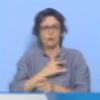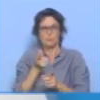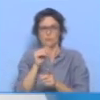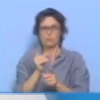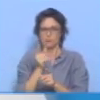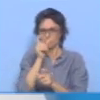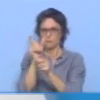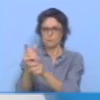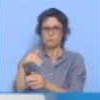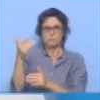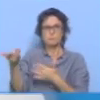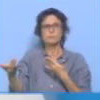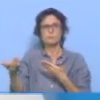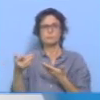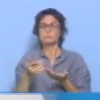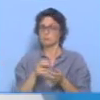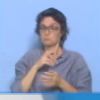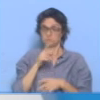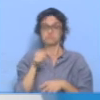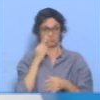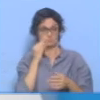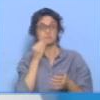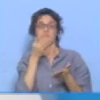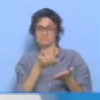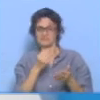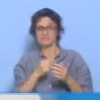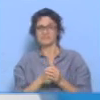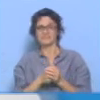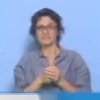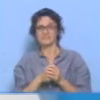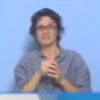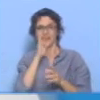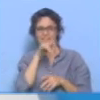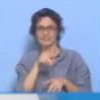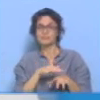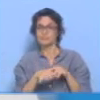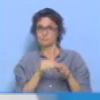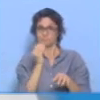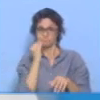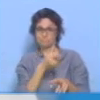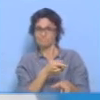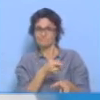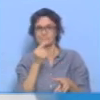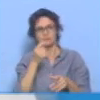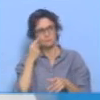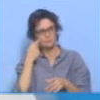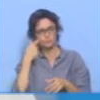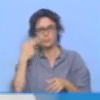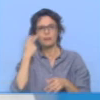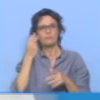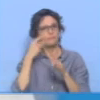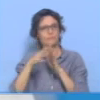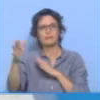Disse-lhe Jesus: Respondeste bem. Faz isso e viverás. Mas ele, querendo justificar-se,